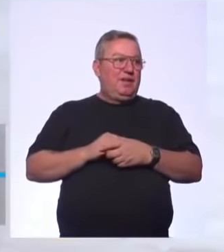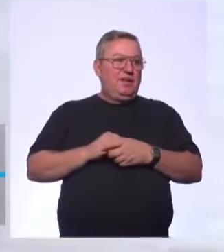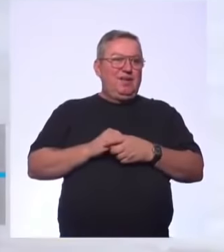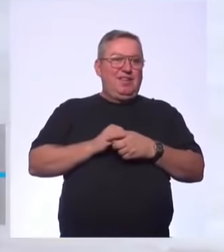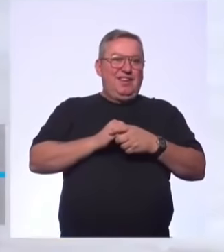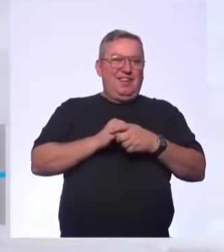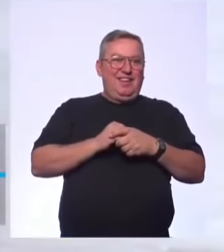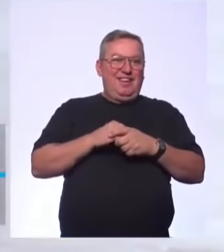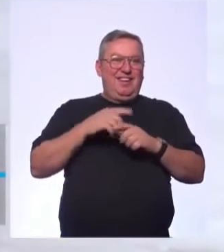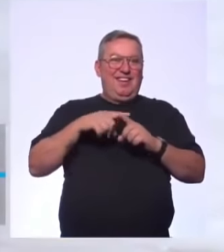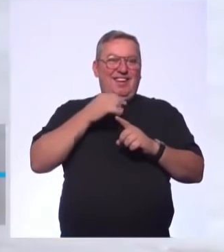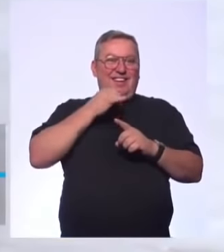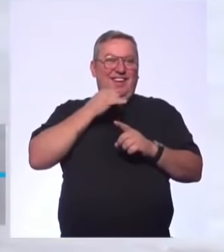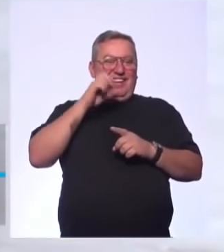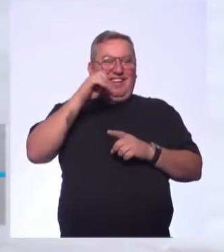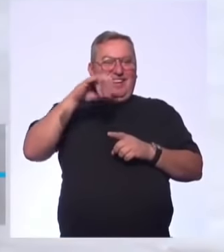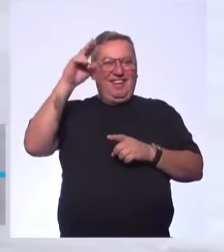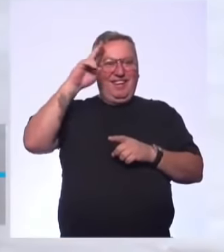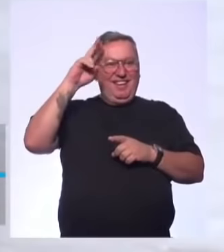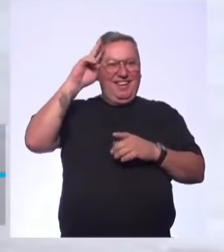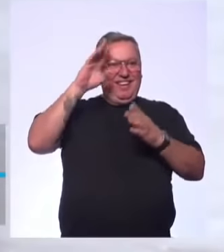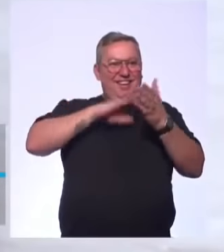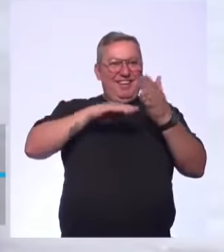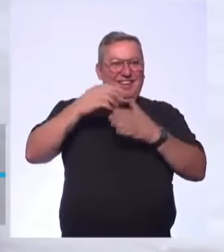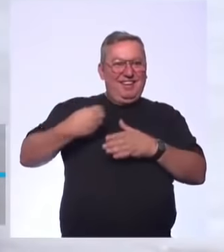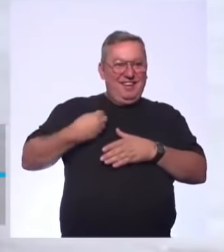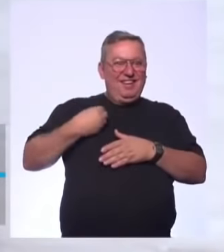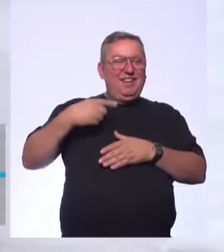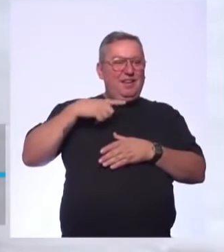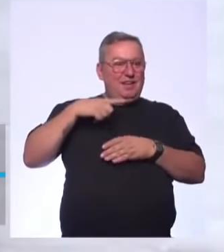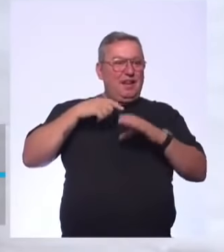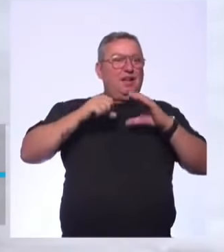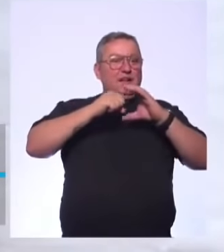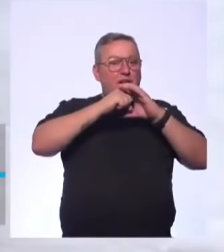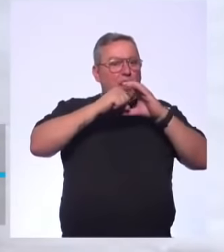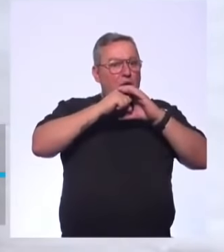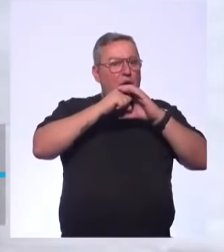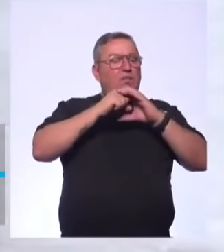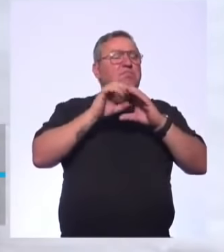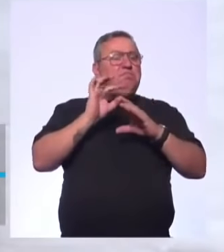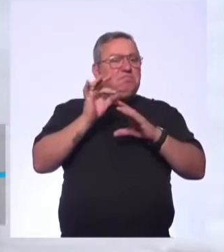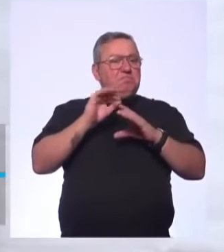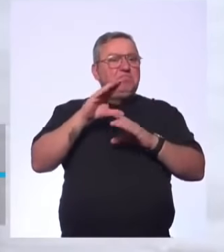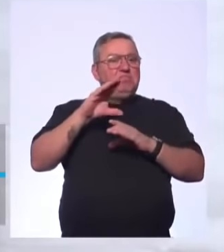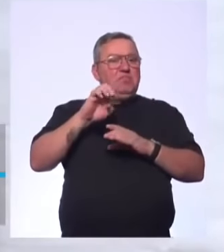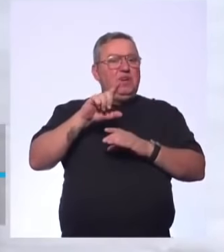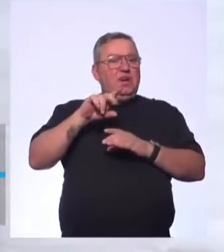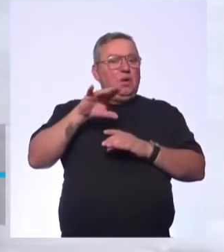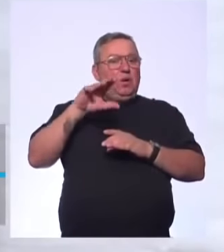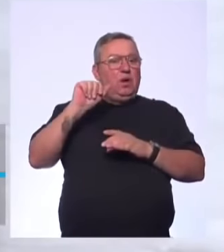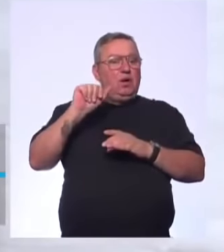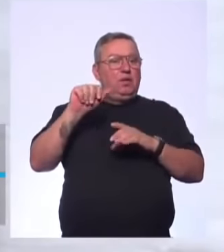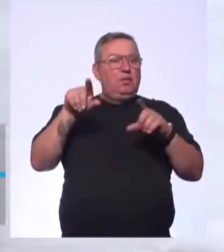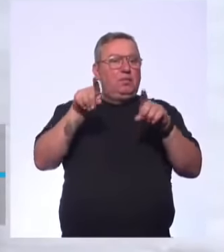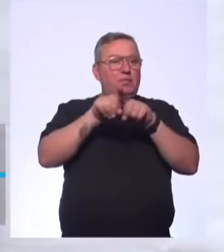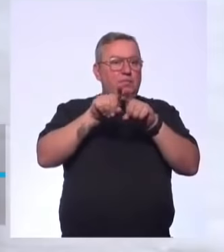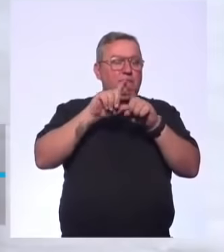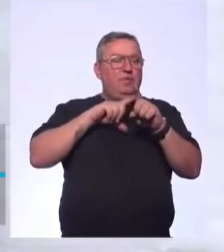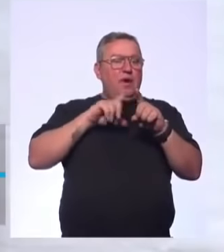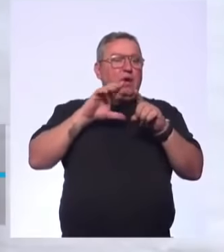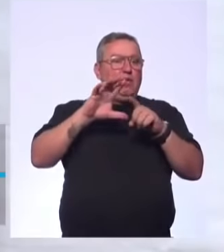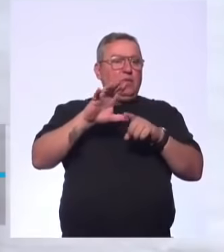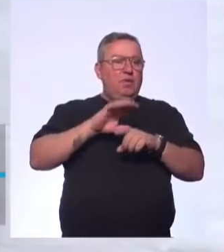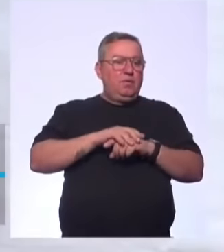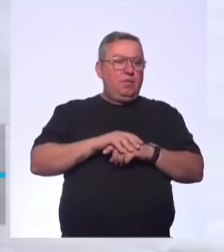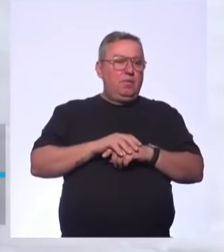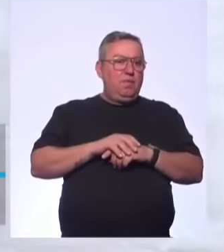Sofia escreveu, sim, eu lembro, todos os seres vivos possuem células. Isso mesmo, né? Falando num contexto geral, é isso